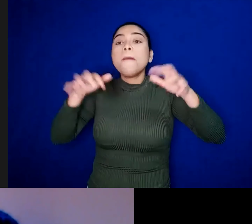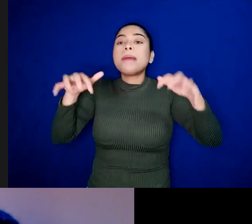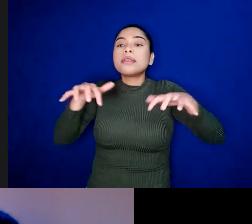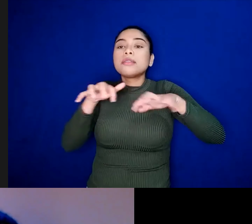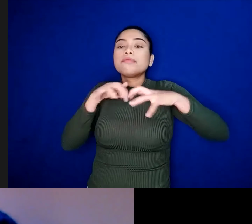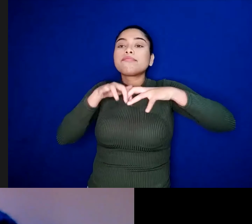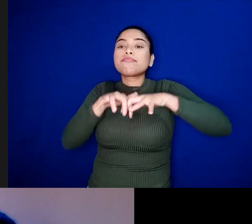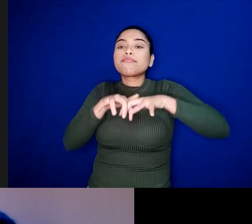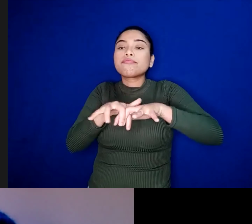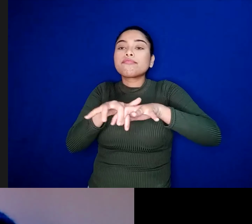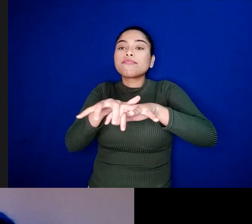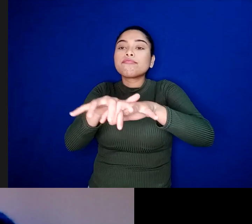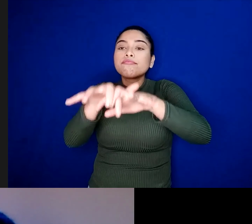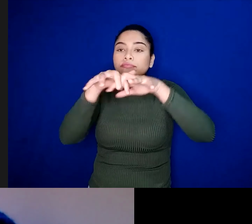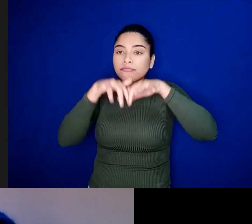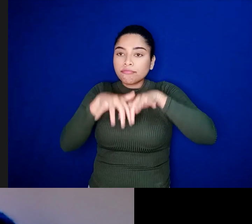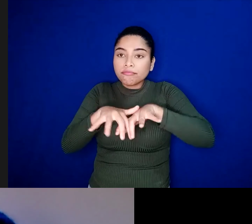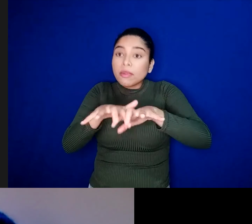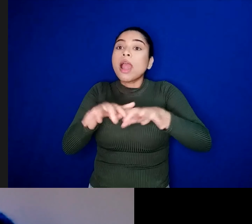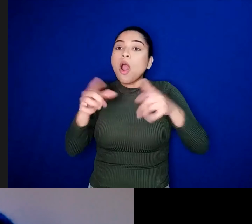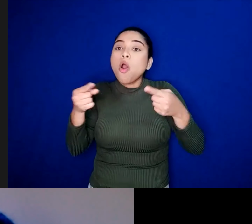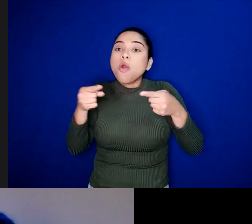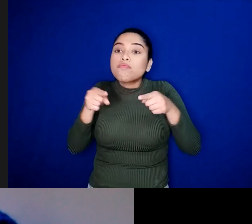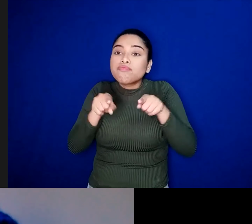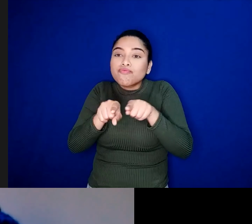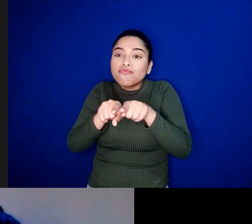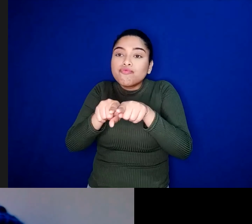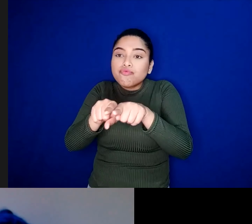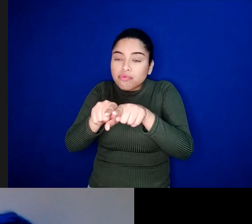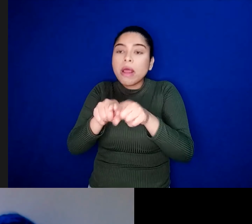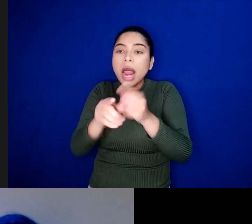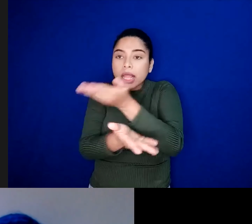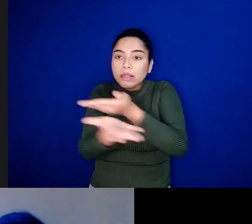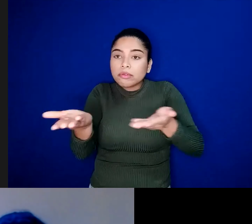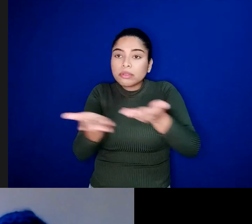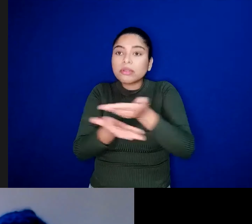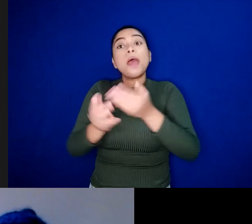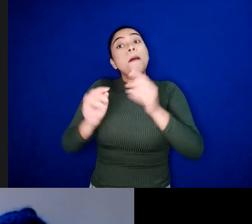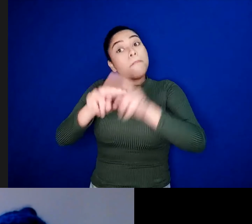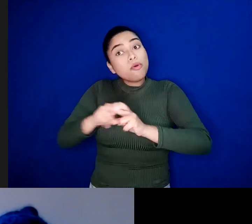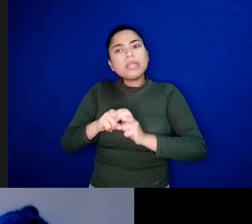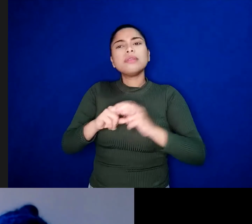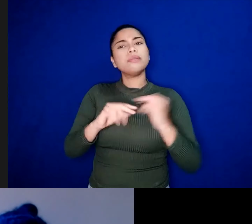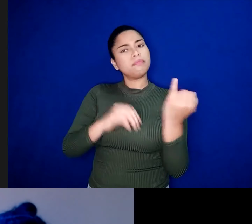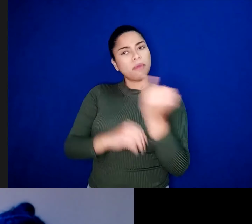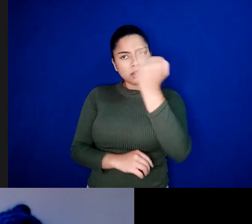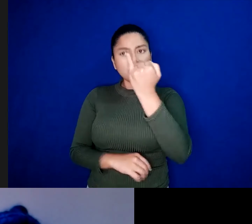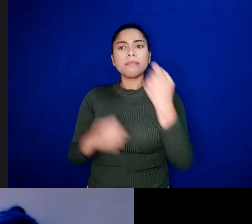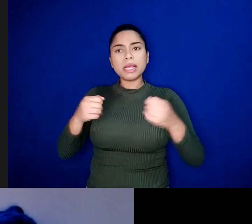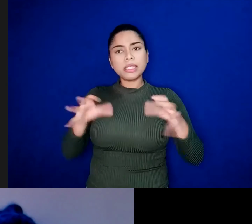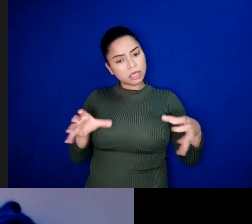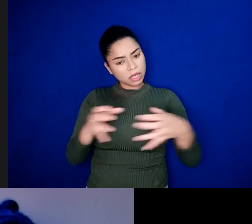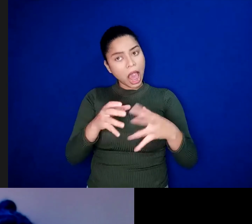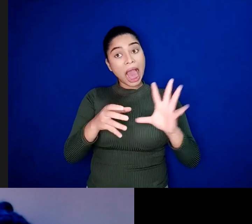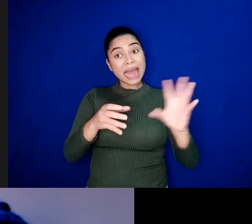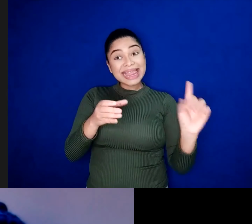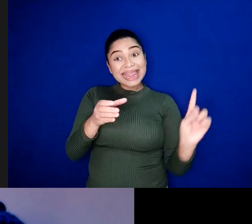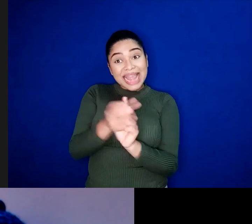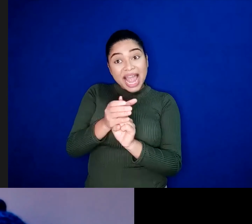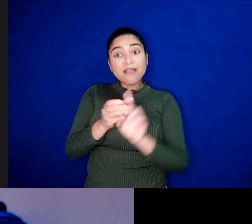então eu acredito que sim é fundamental que as empresas tenham pessoas com deficiência nas equipes que as